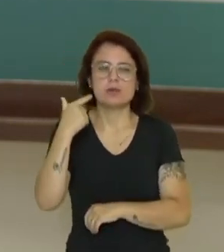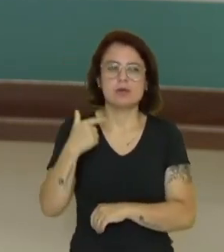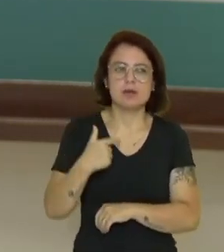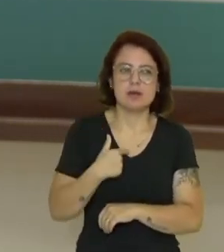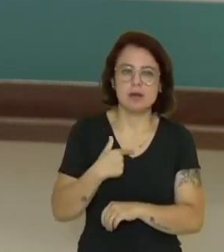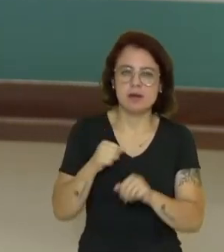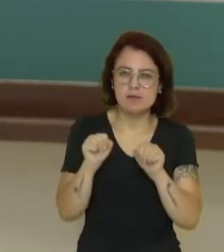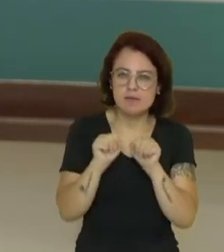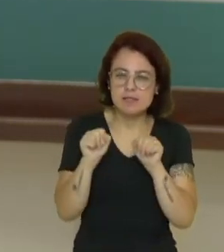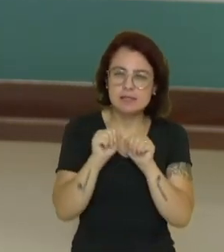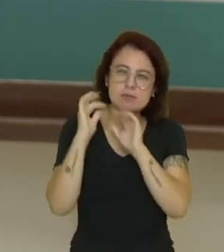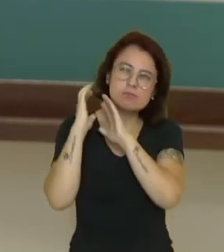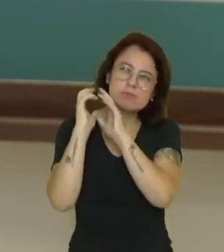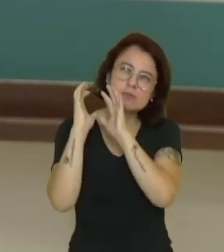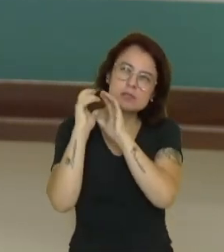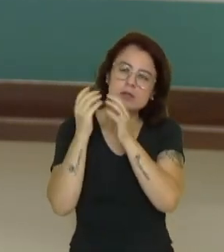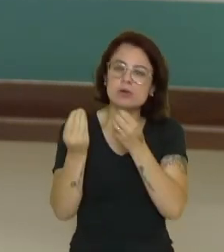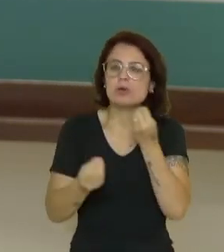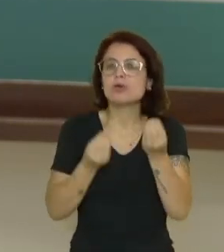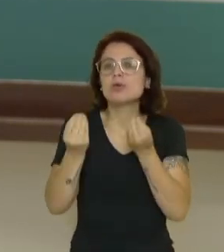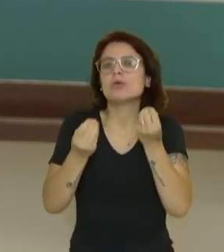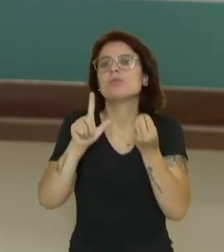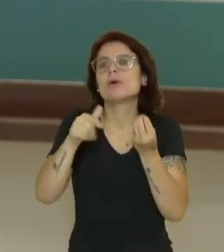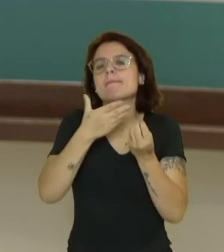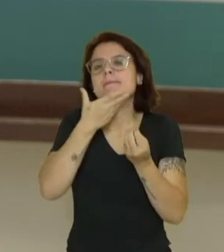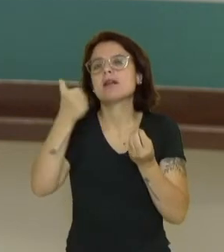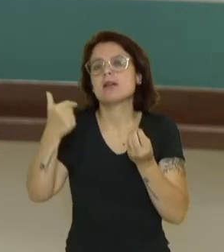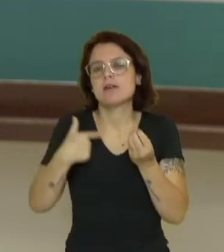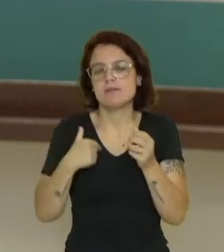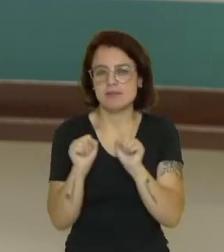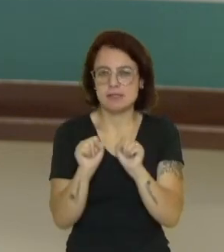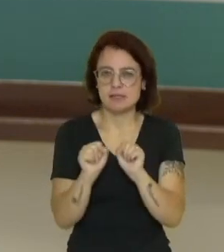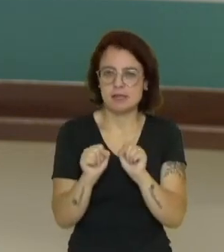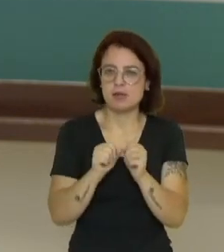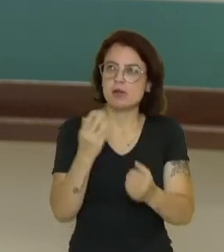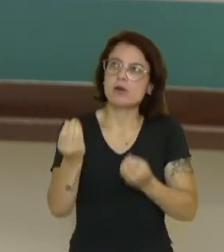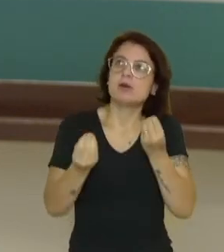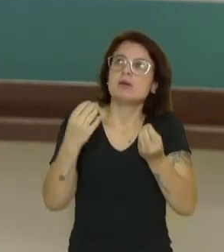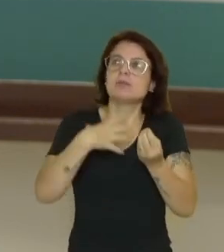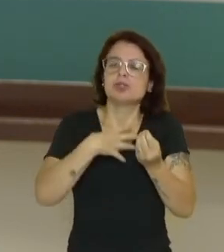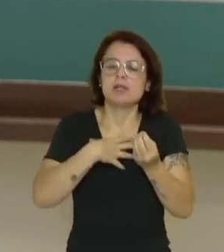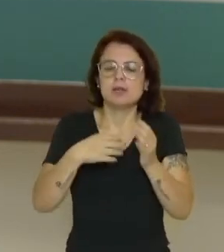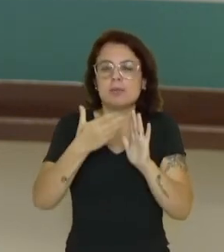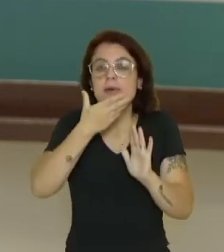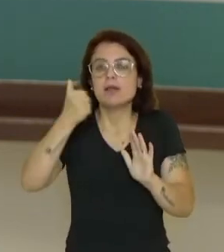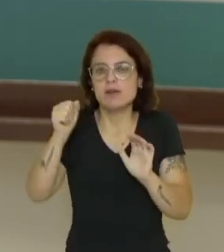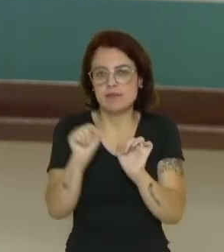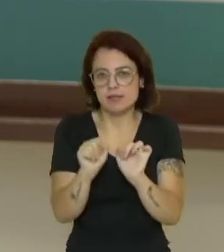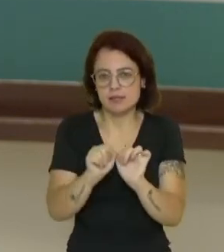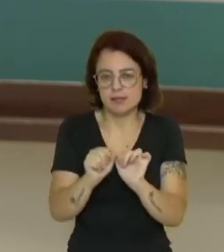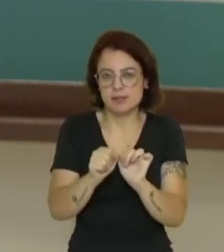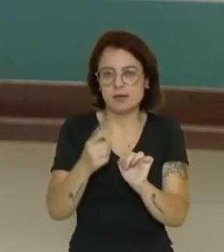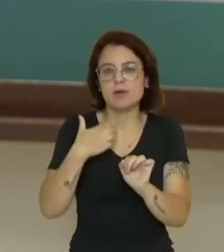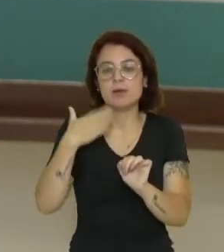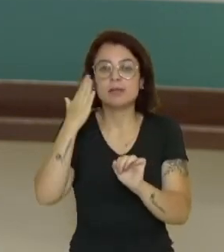com as minhas cacholas, como que é melhor fazer, como que é melhor agir. Entendo que isso é da minha